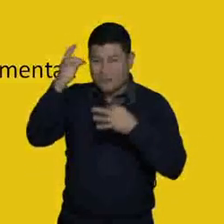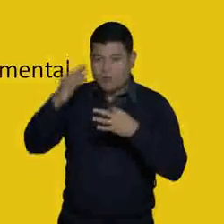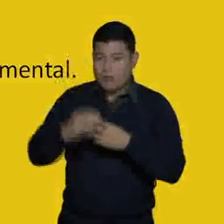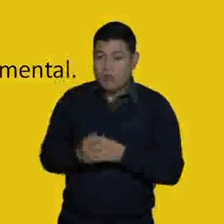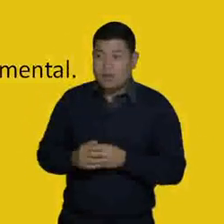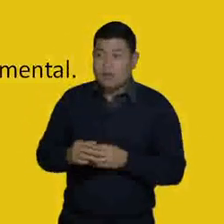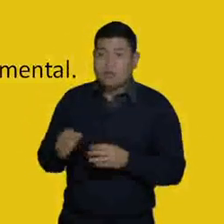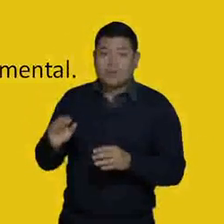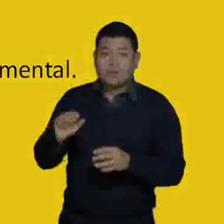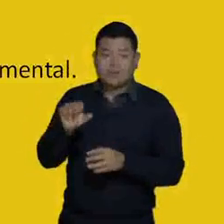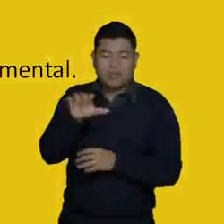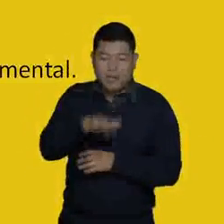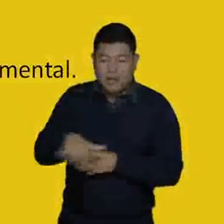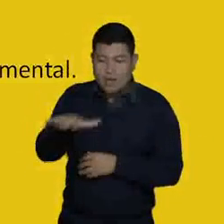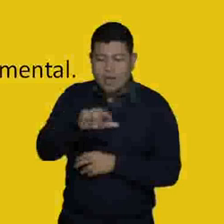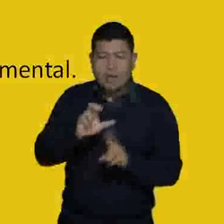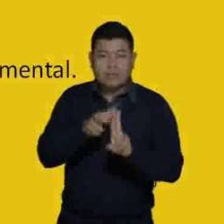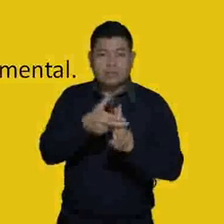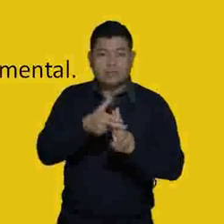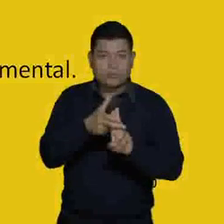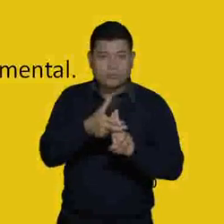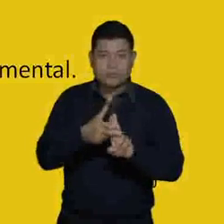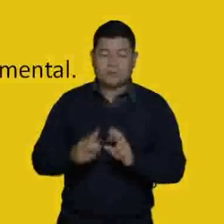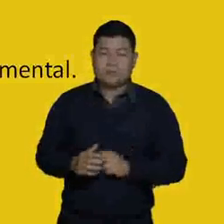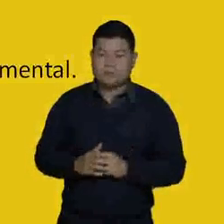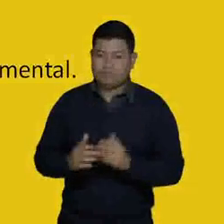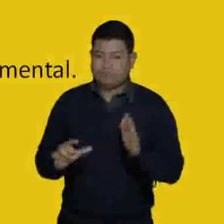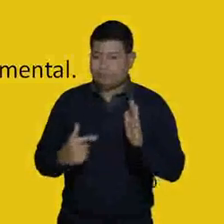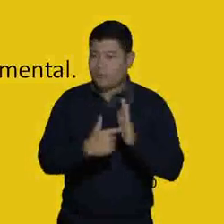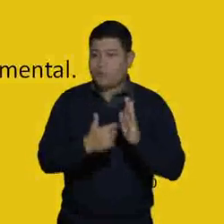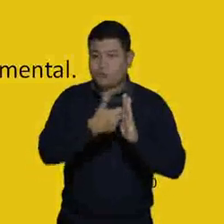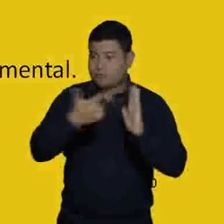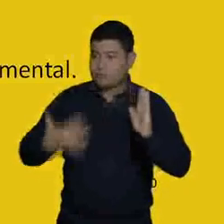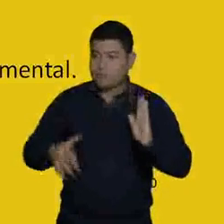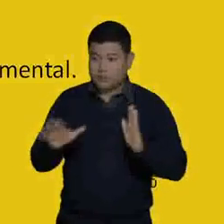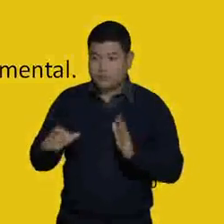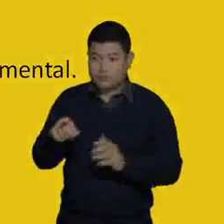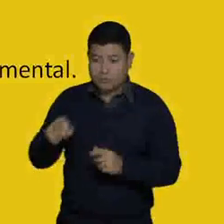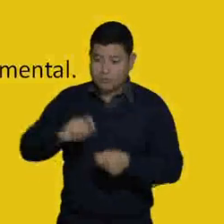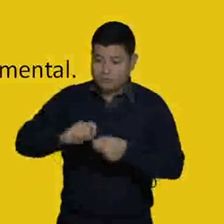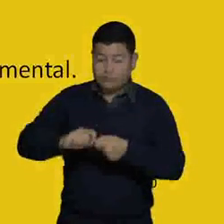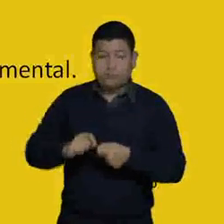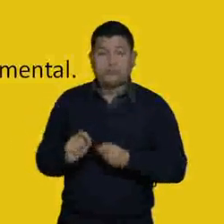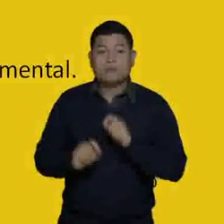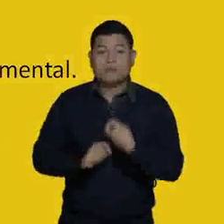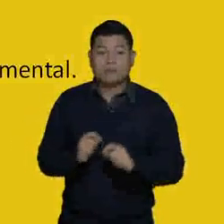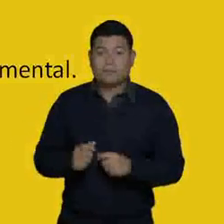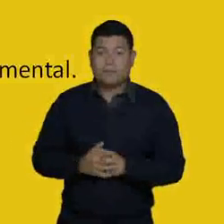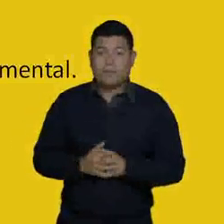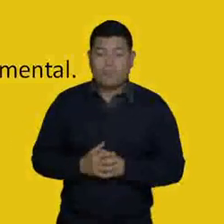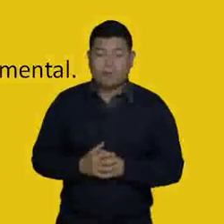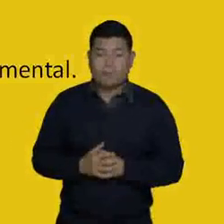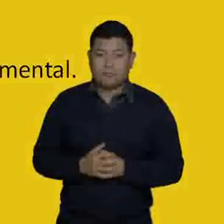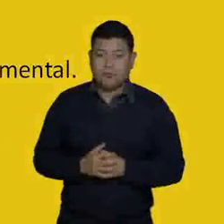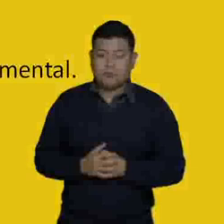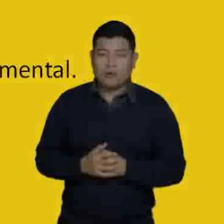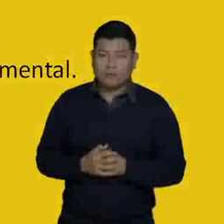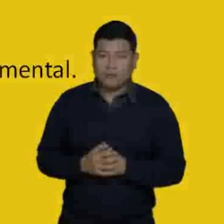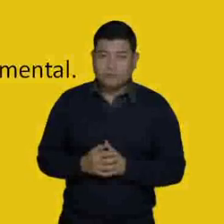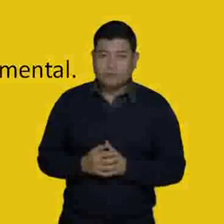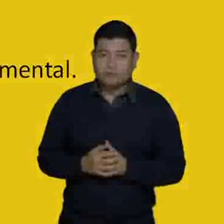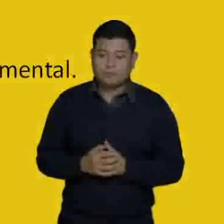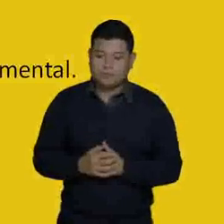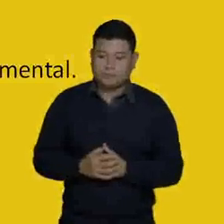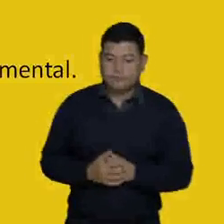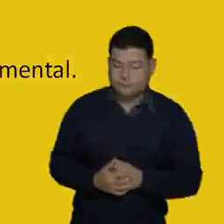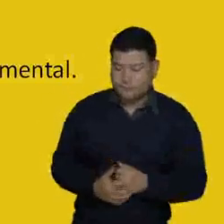saúde já tá dizendo que é para ser feito no artigo sego as escolas de Educação